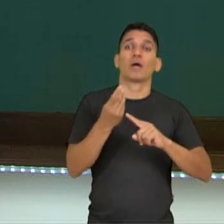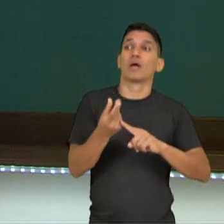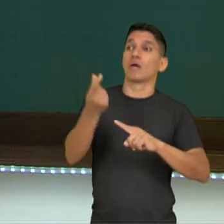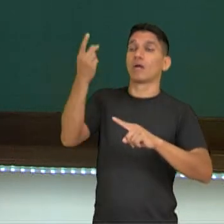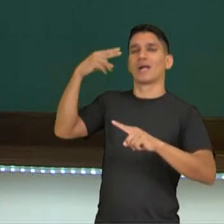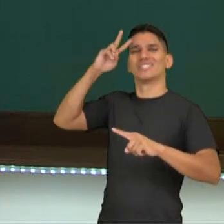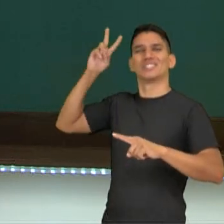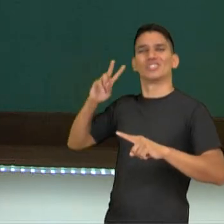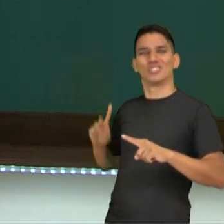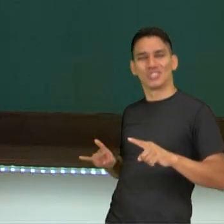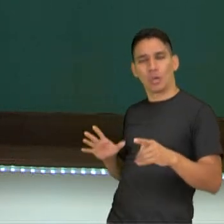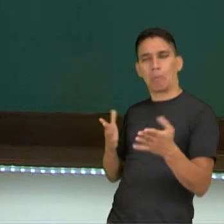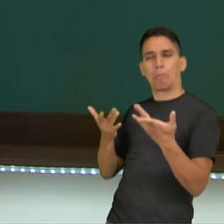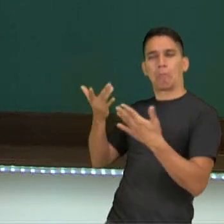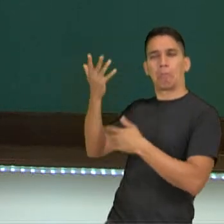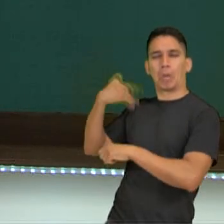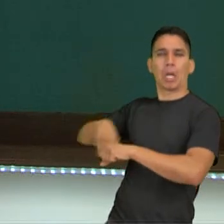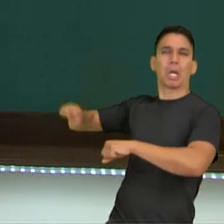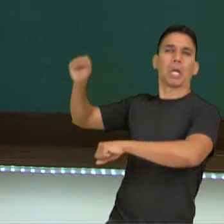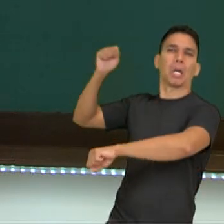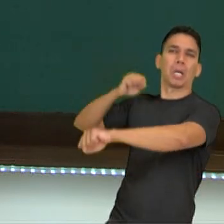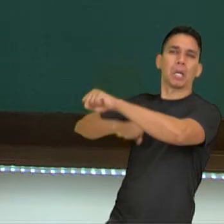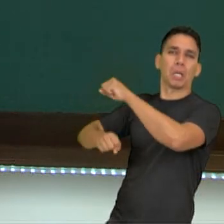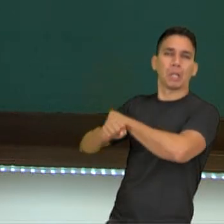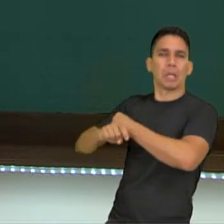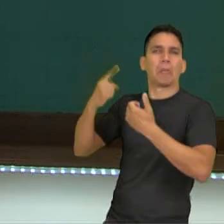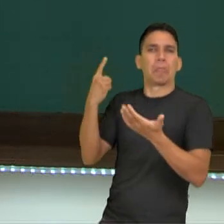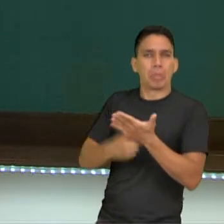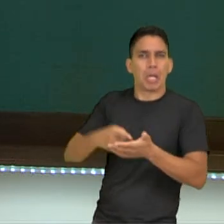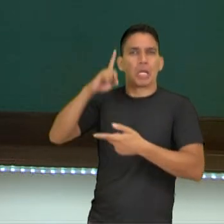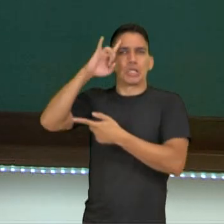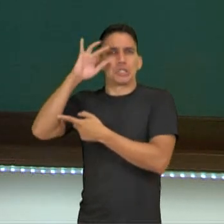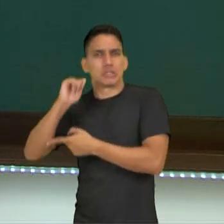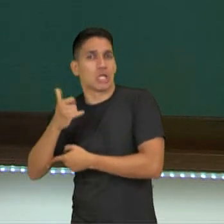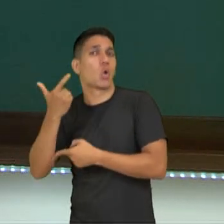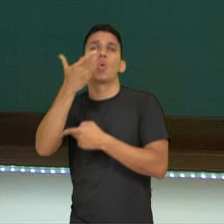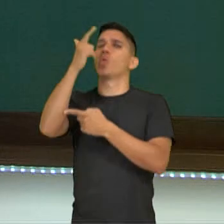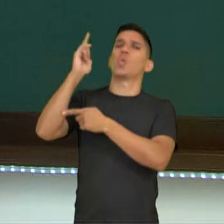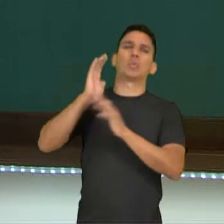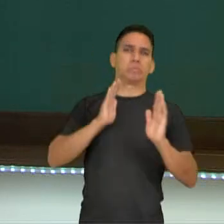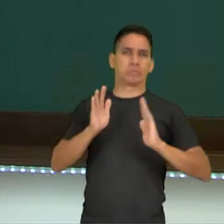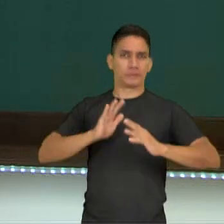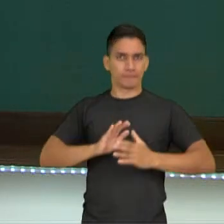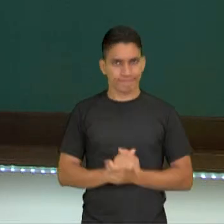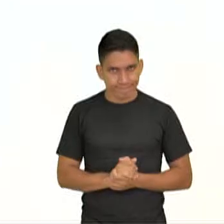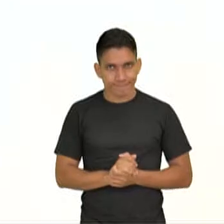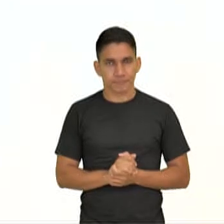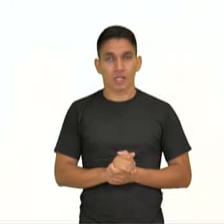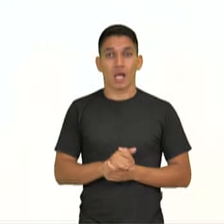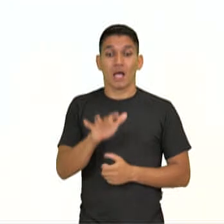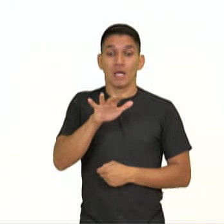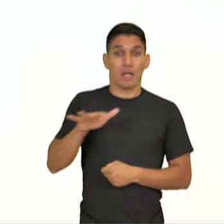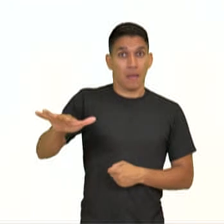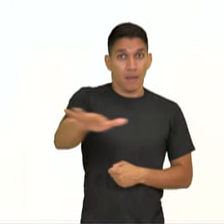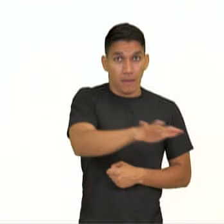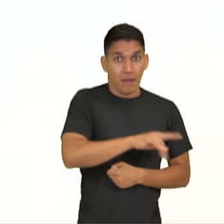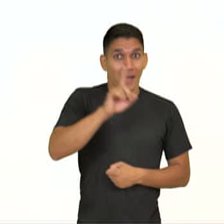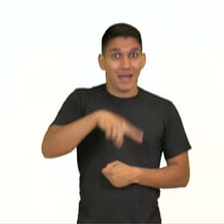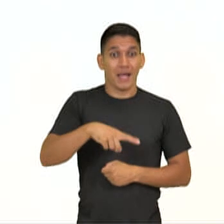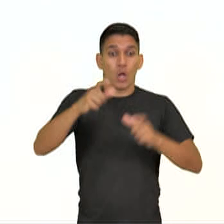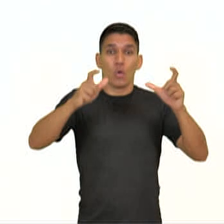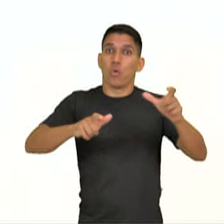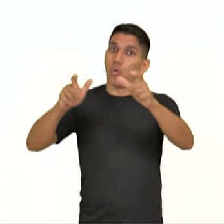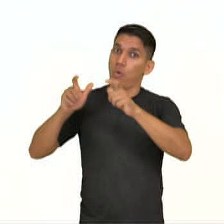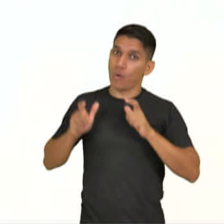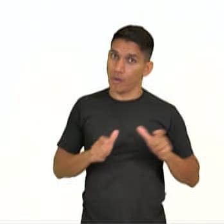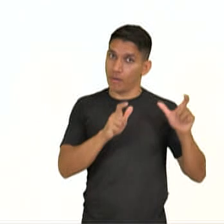fato histórico, né? Um fato datado aí de outras épocas. O espaço se refere ao ambiente,